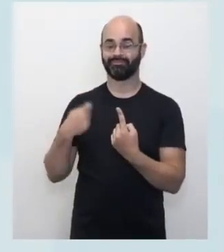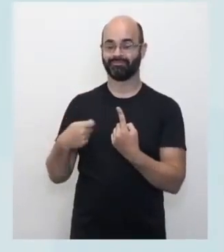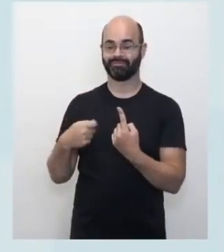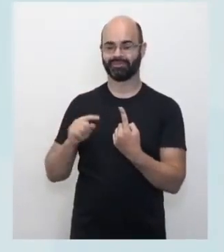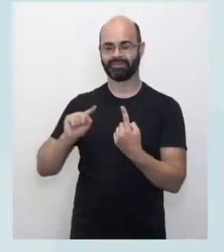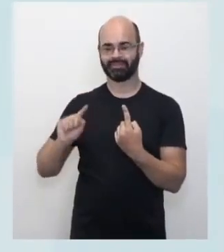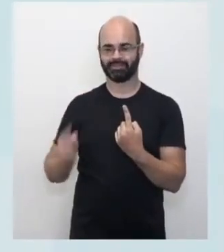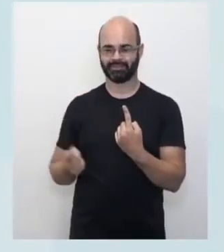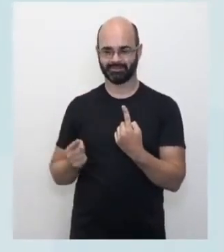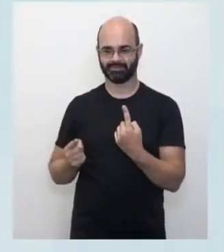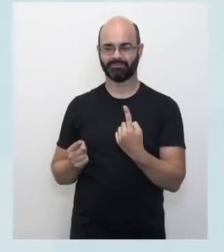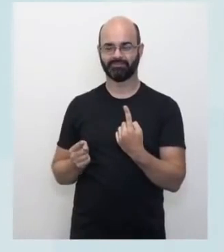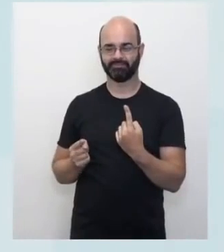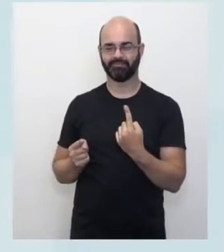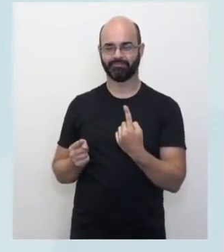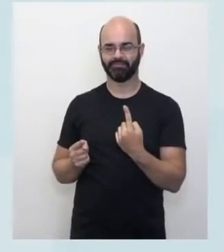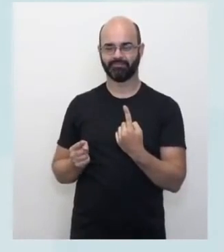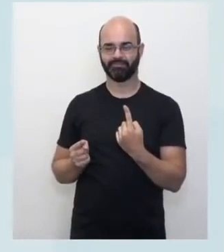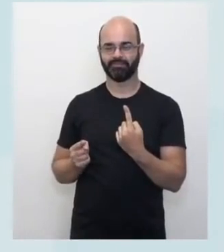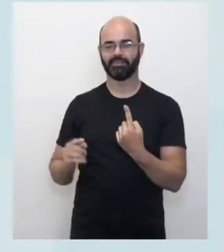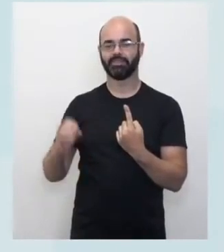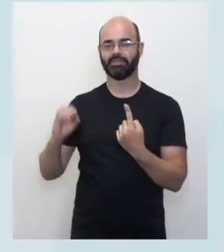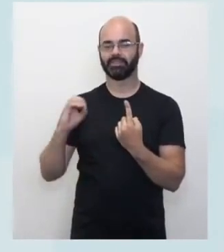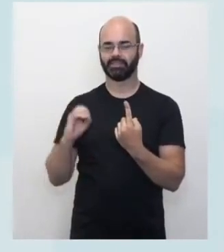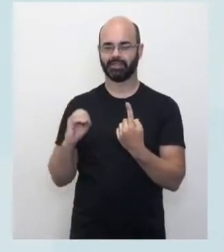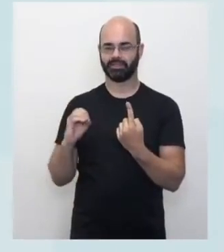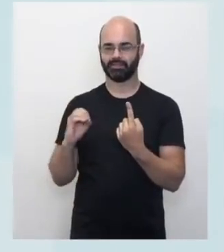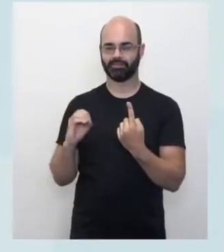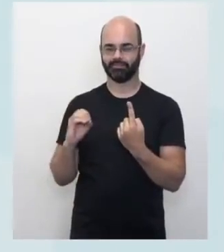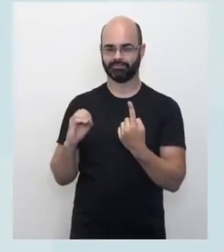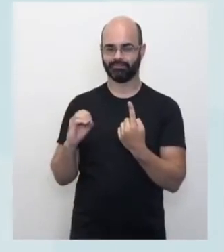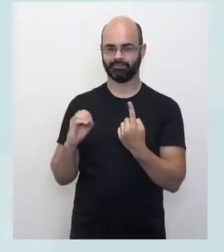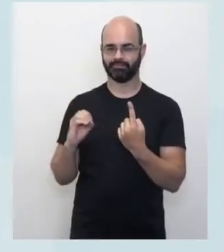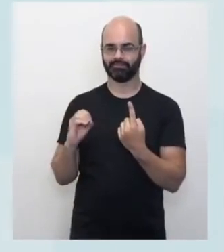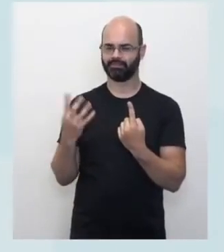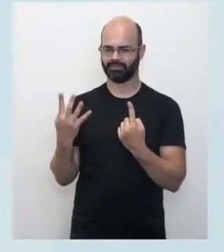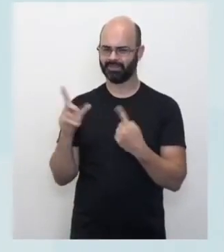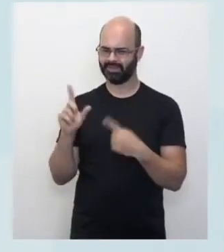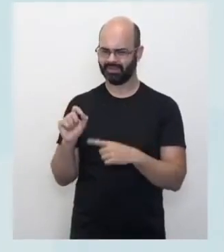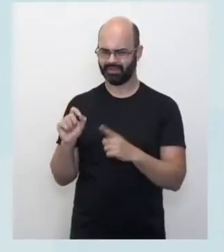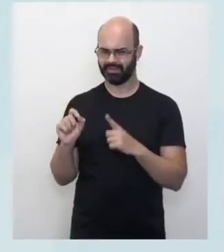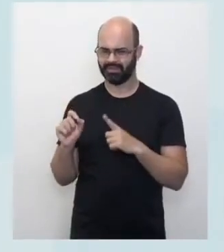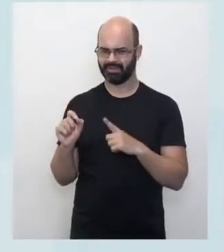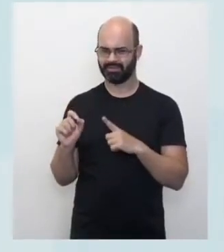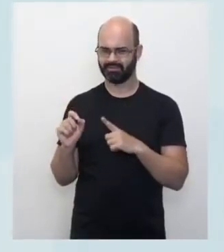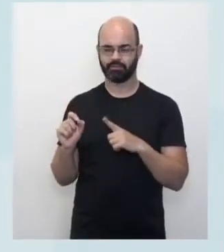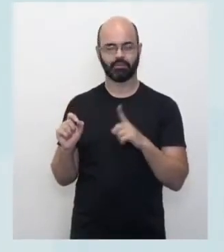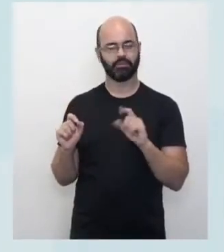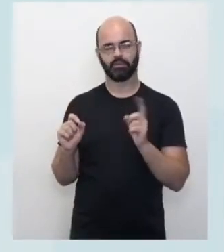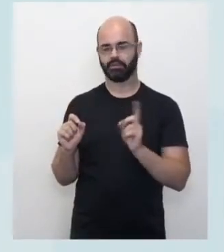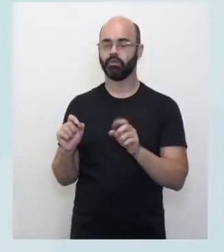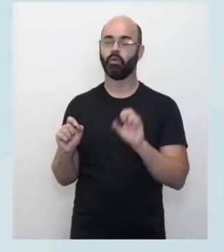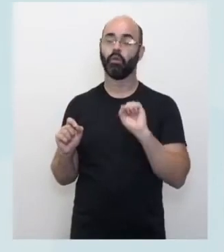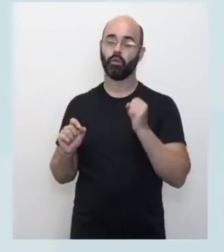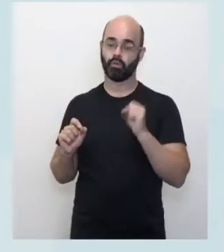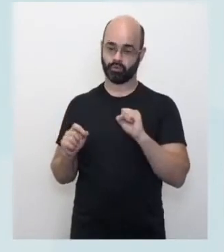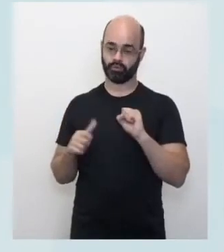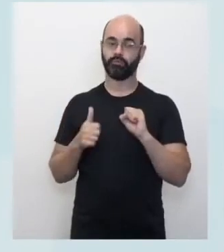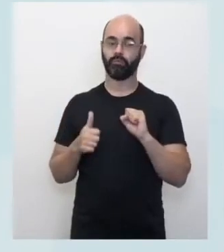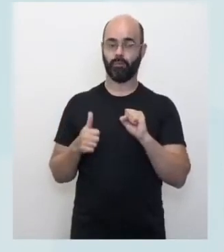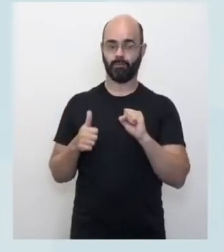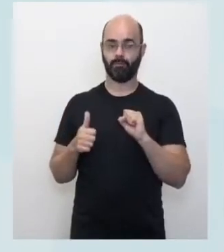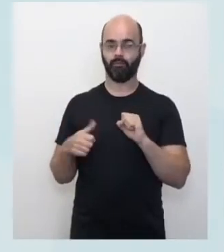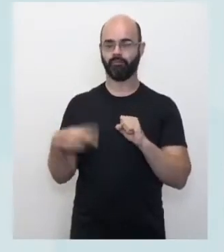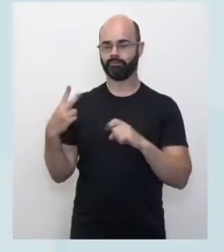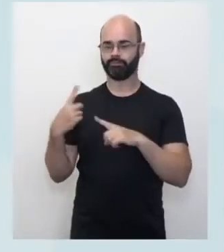então eu vou para a vírgula e coloco um 0 aqui no resto. Tabuada do 4 tem 10? Aí você fala, 10 não, tem 8. 2